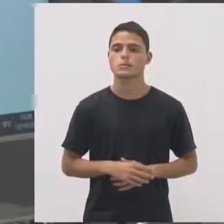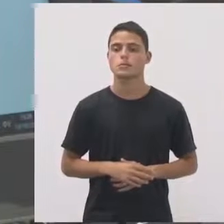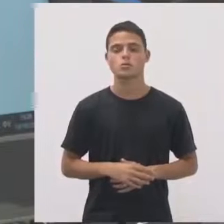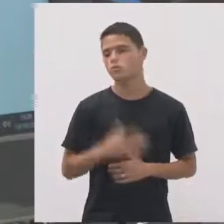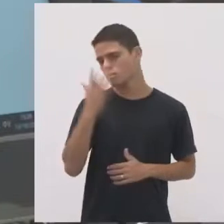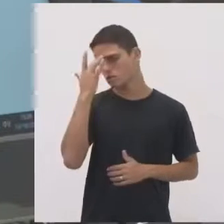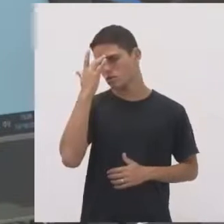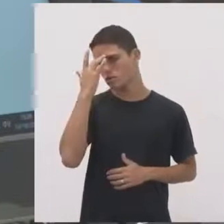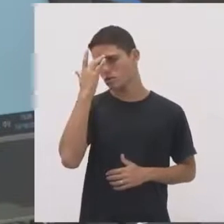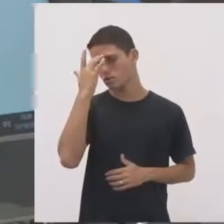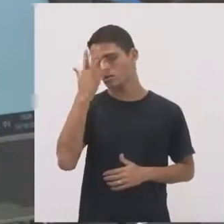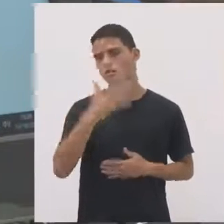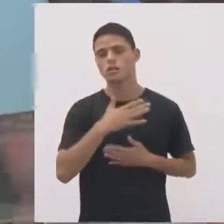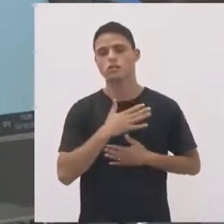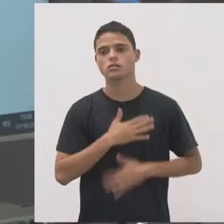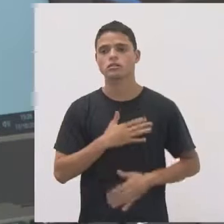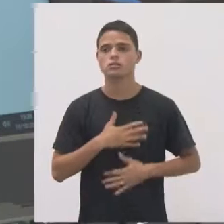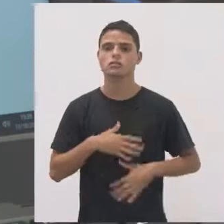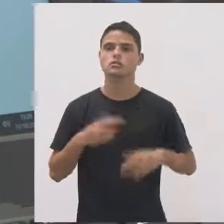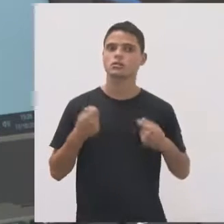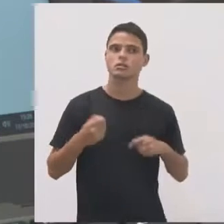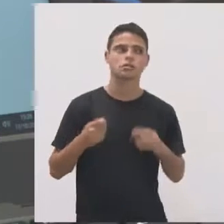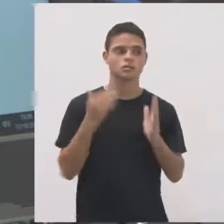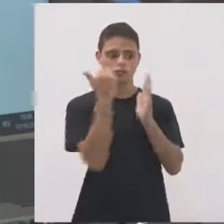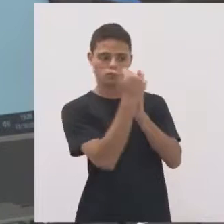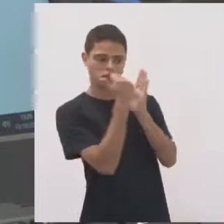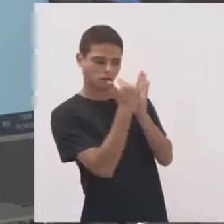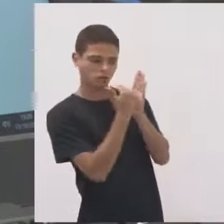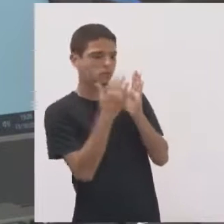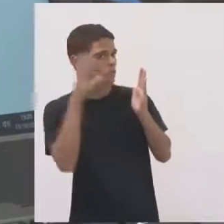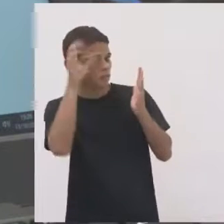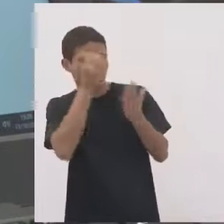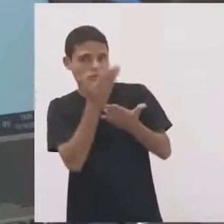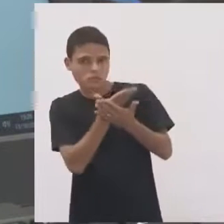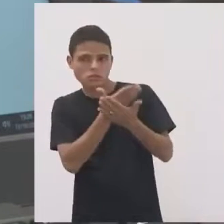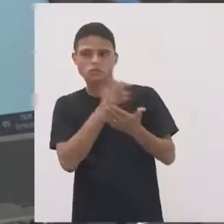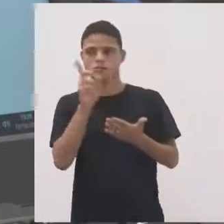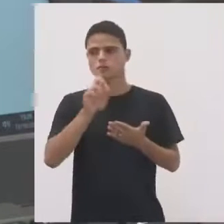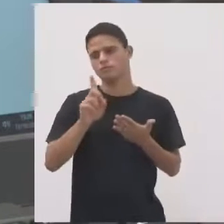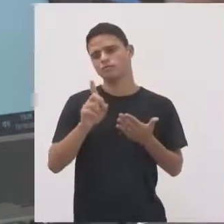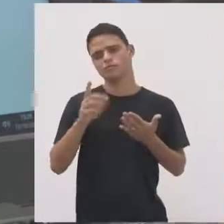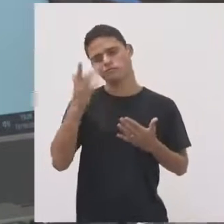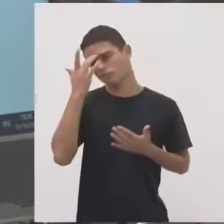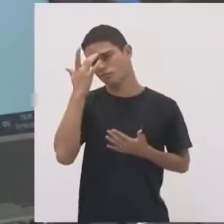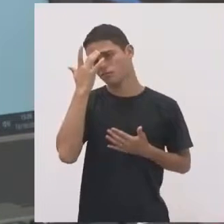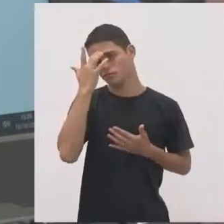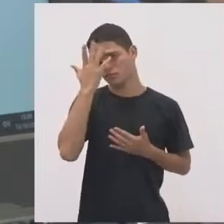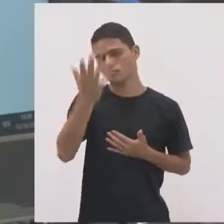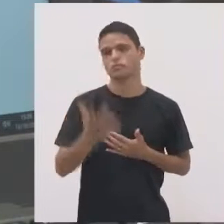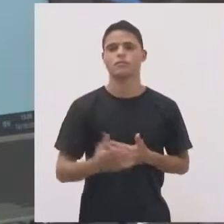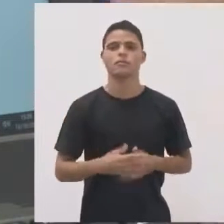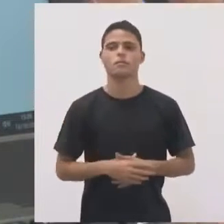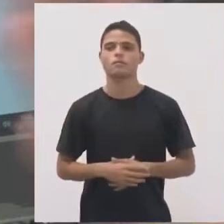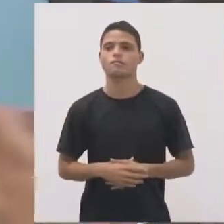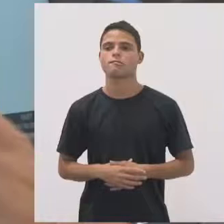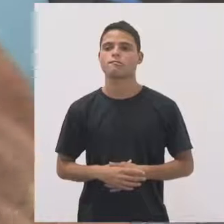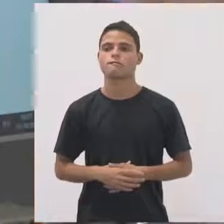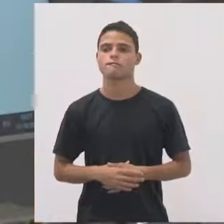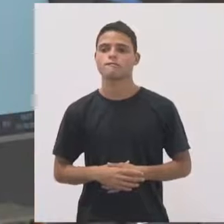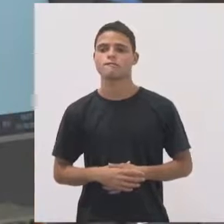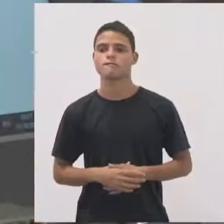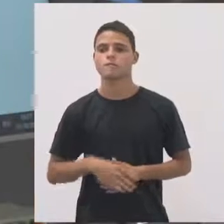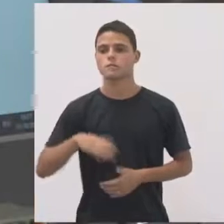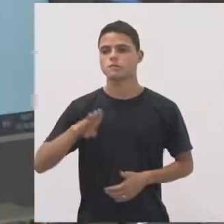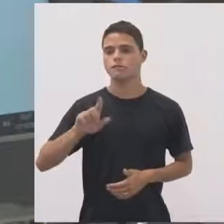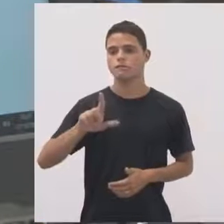Super fácil, super tranquilo. Não precisa de estudar tanto para isso. Já está vinculado. Então, não precisa fazer mais nada. Sobre o Blue